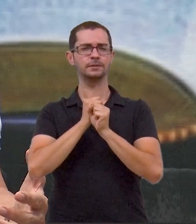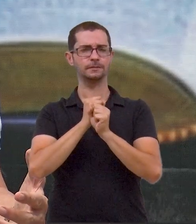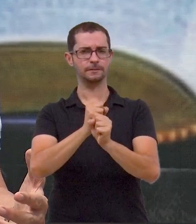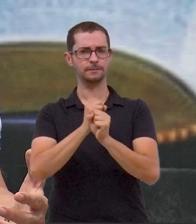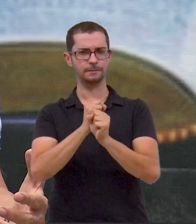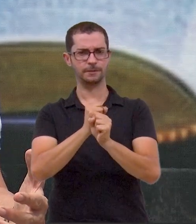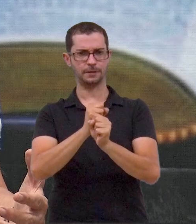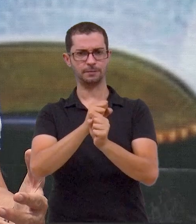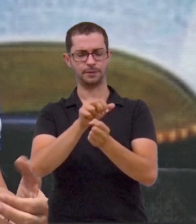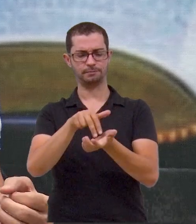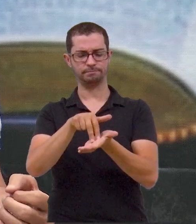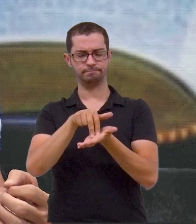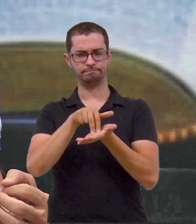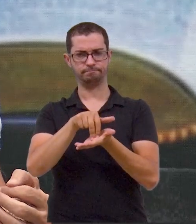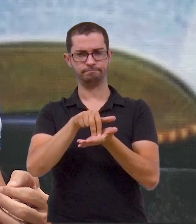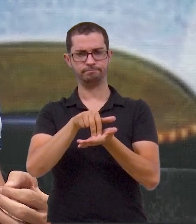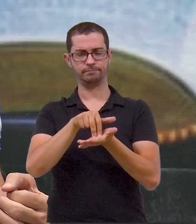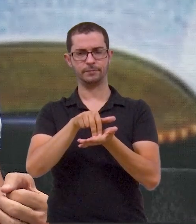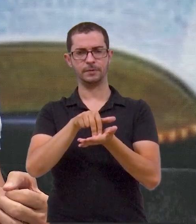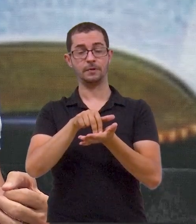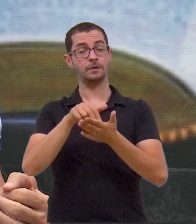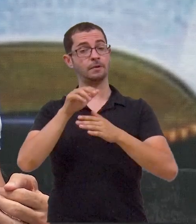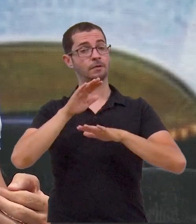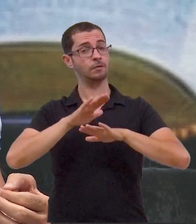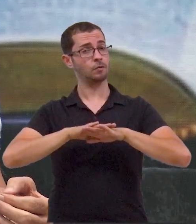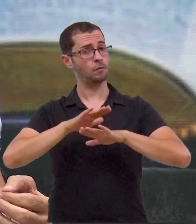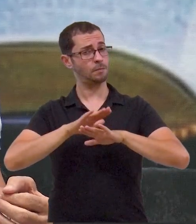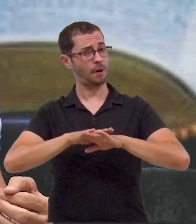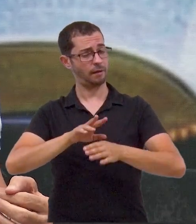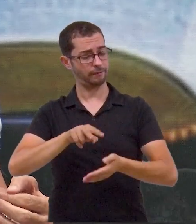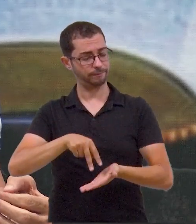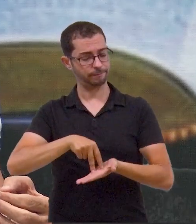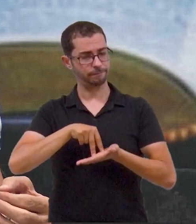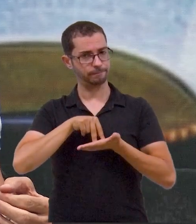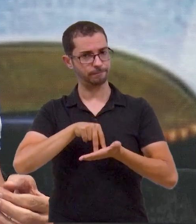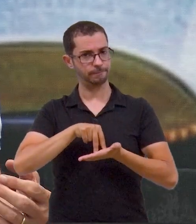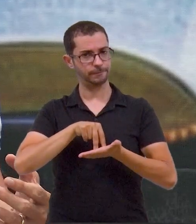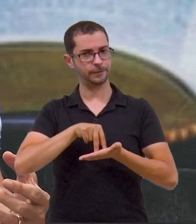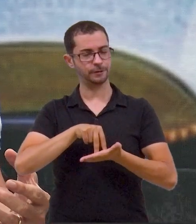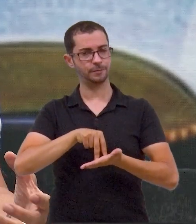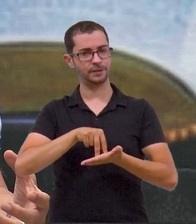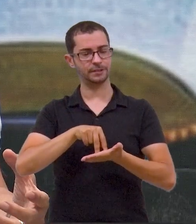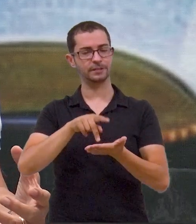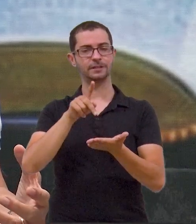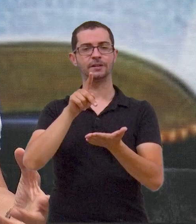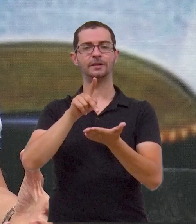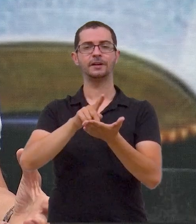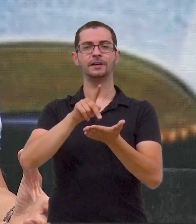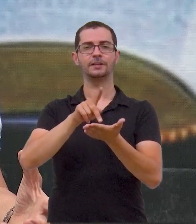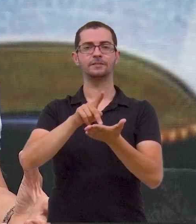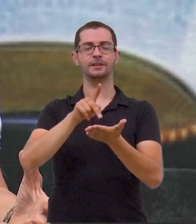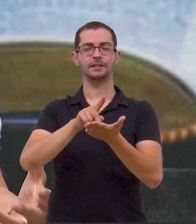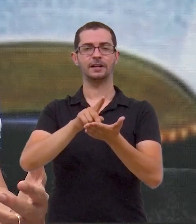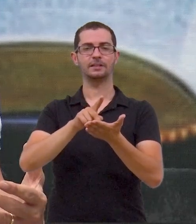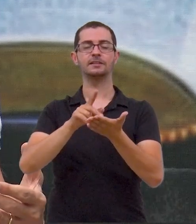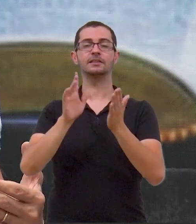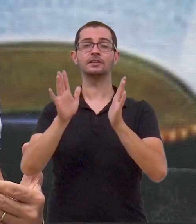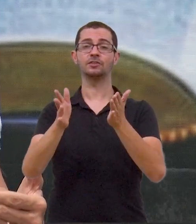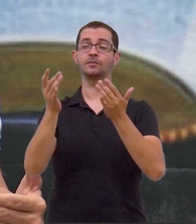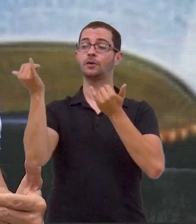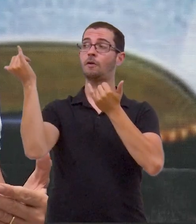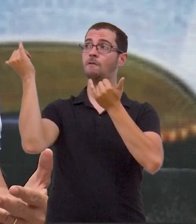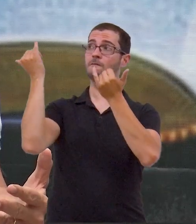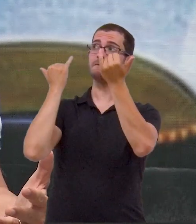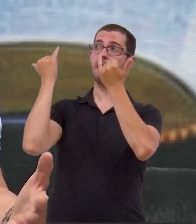apeguemos com mais firmeza às verdades ouvidas, para